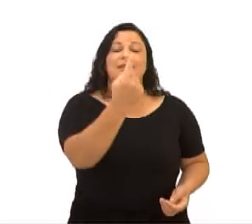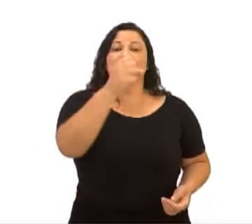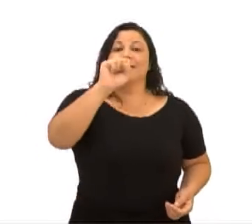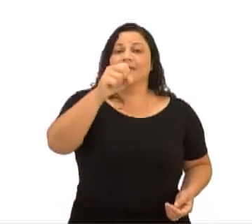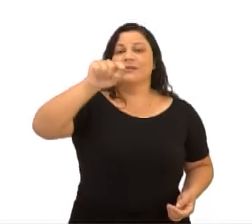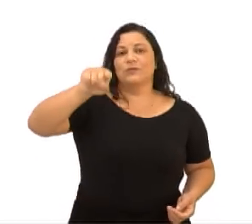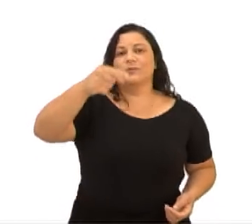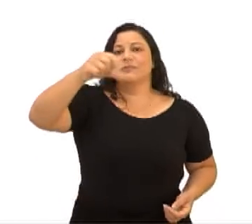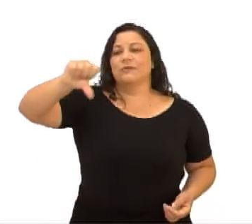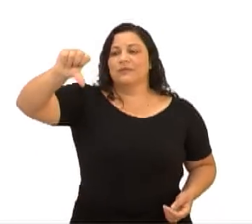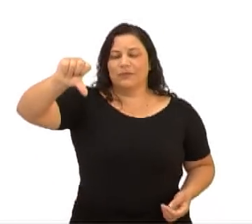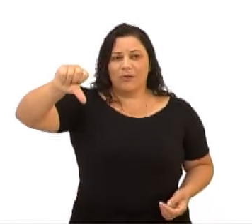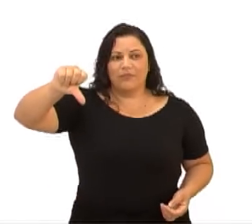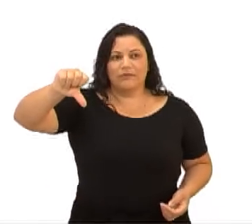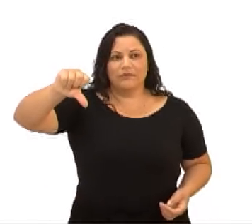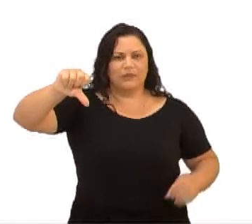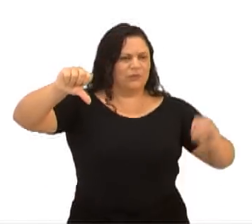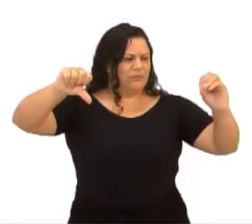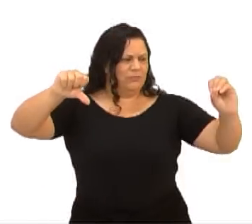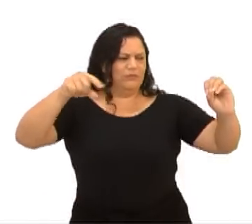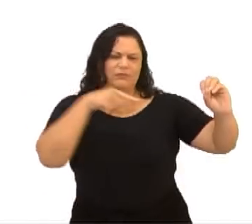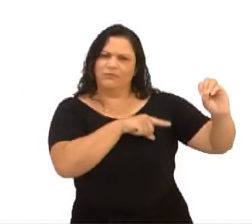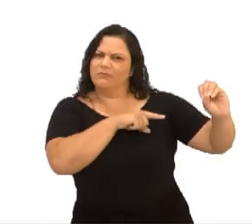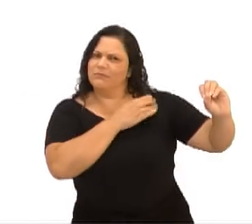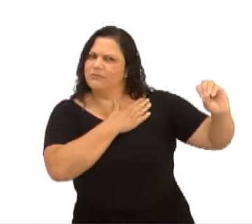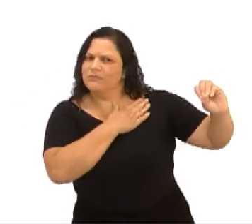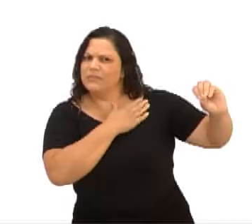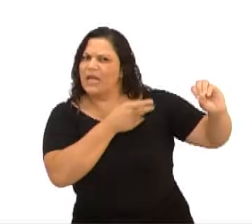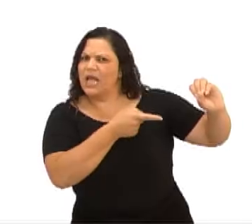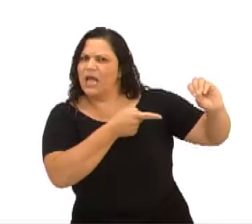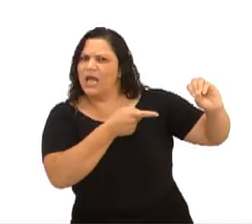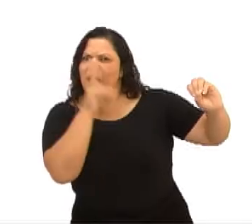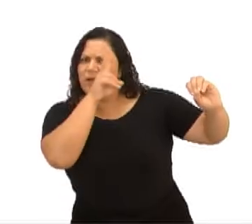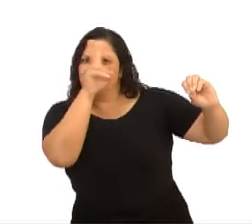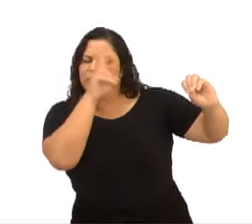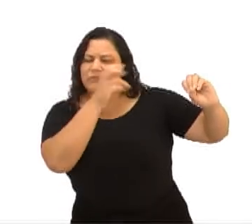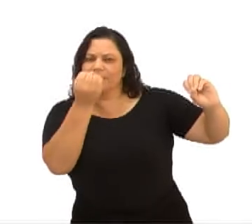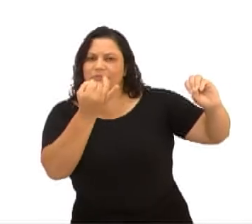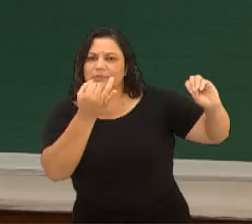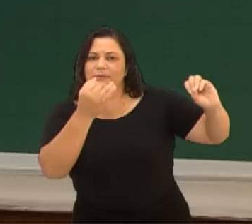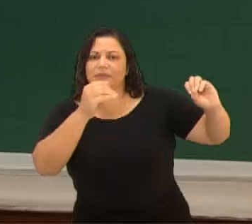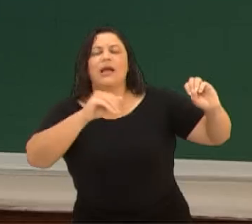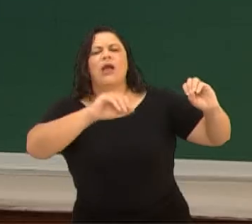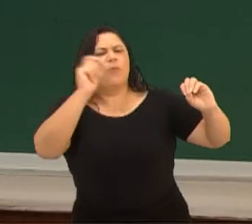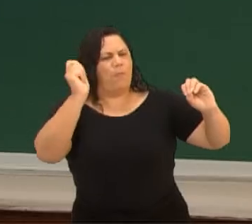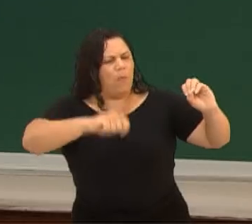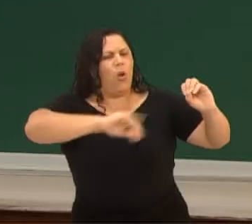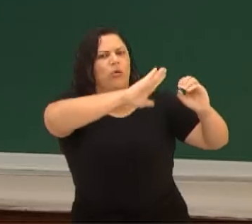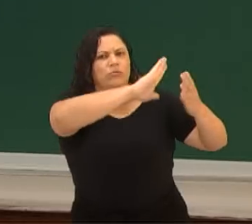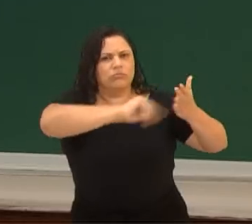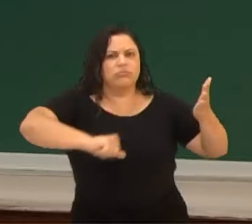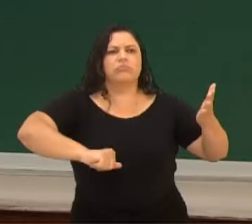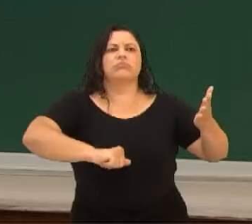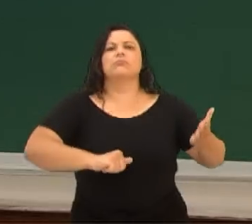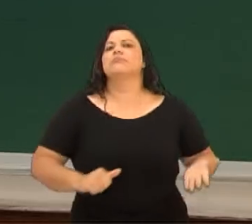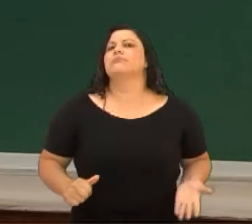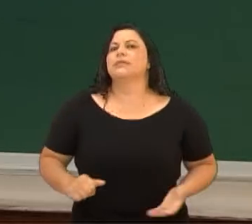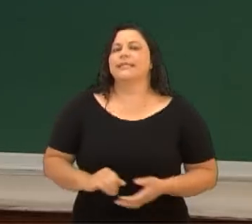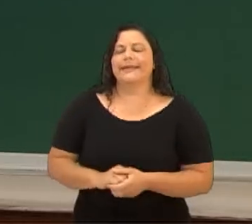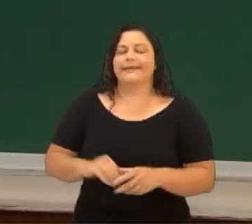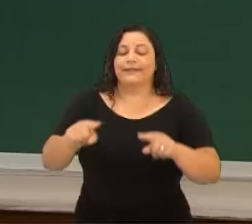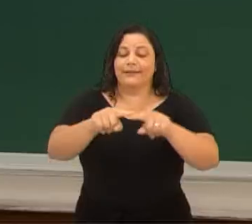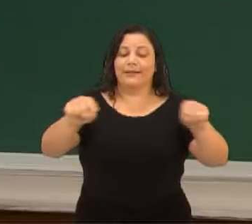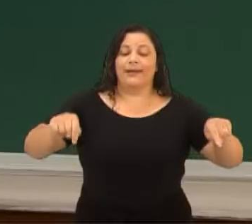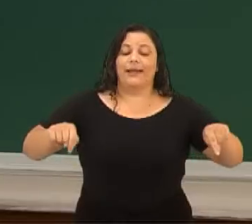18,9. Prof, e o 0? Lembra que eu falei? O 0 lá no final a gente pode tirar. Então, a área da sala